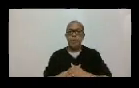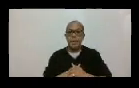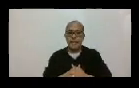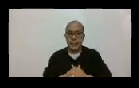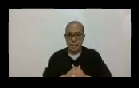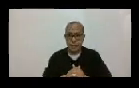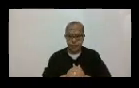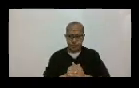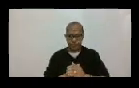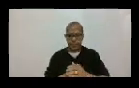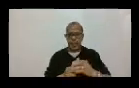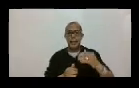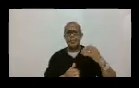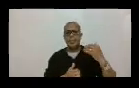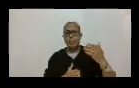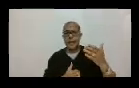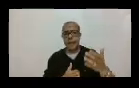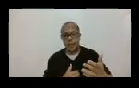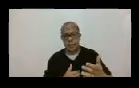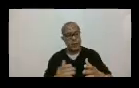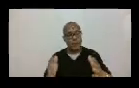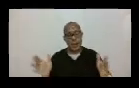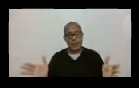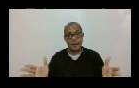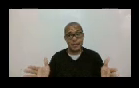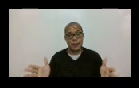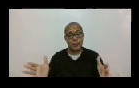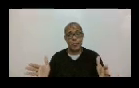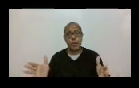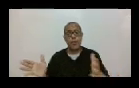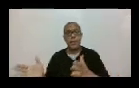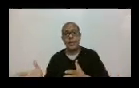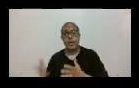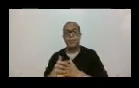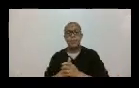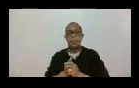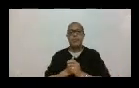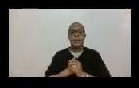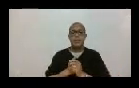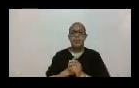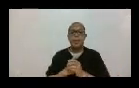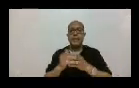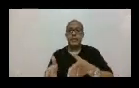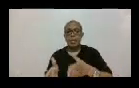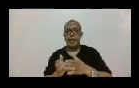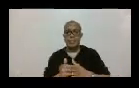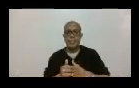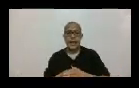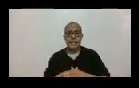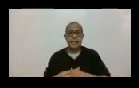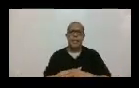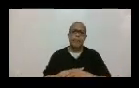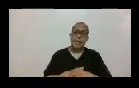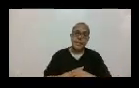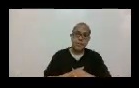elevada urbanização a exemplo da bélgica com praticamente 98 por cento da população mora